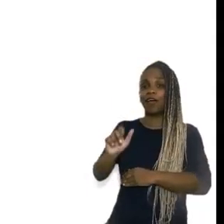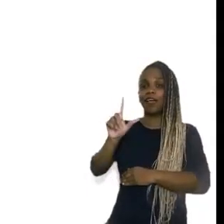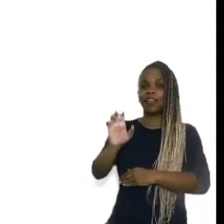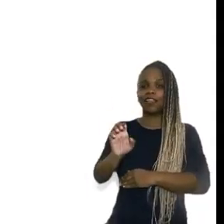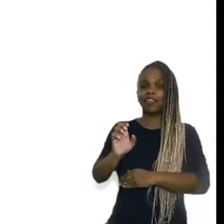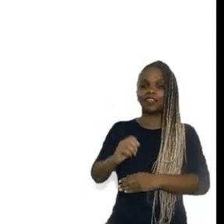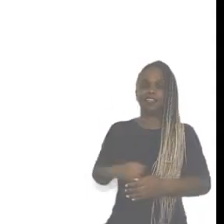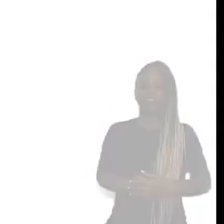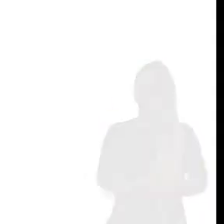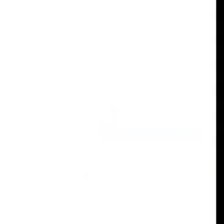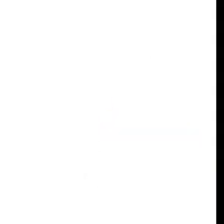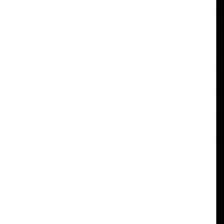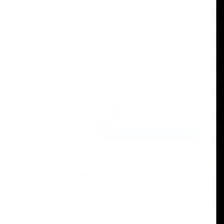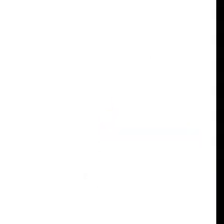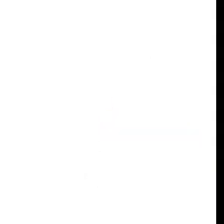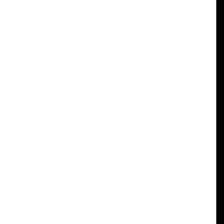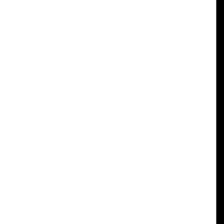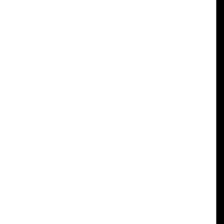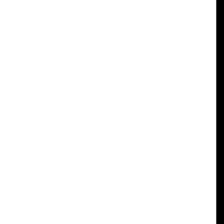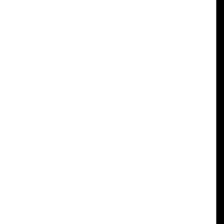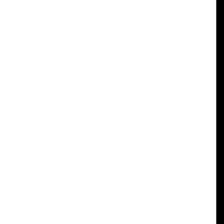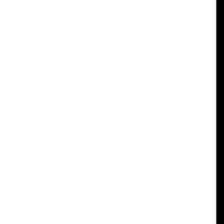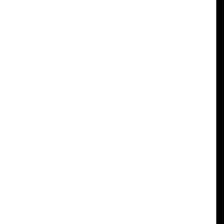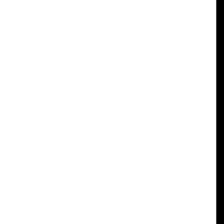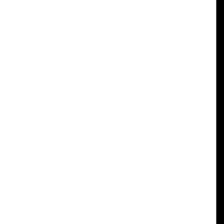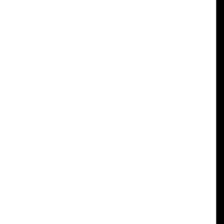Instituto Cultural Vale.